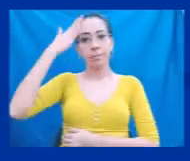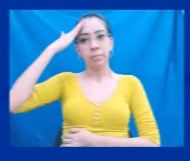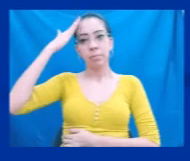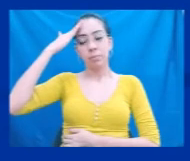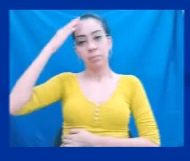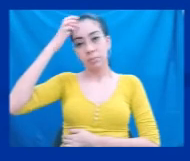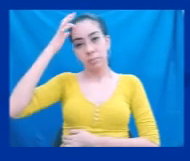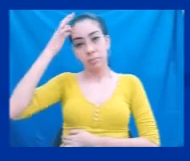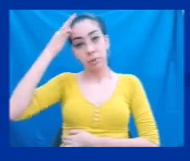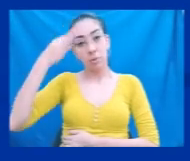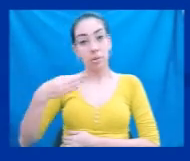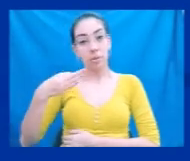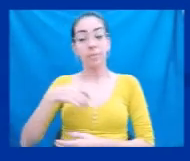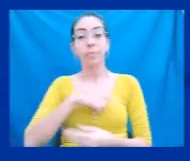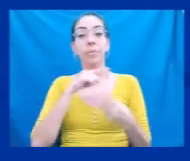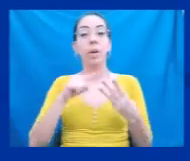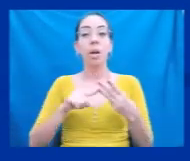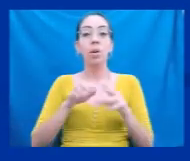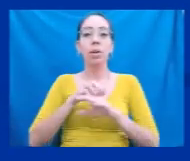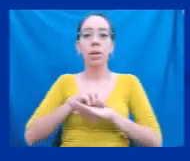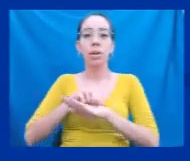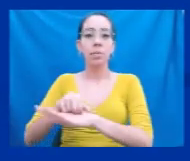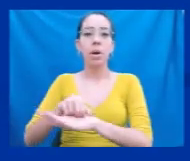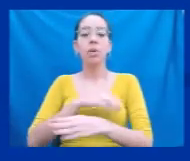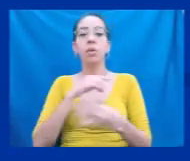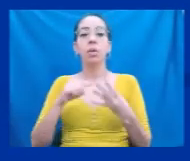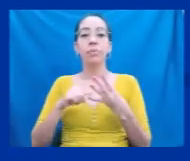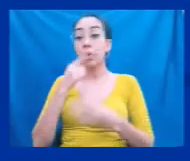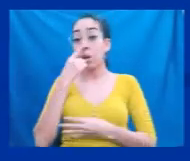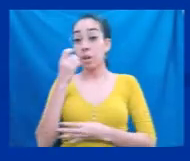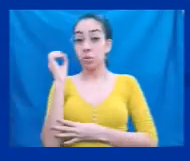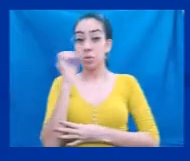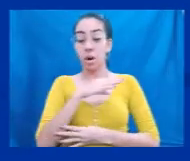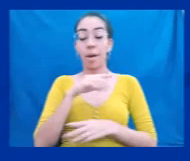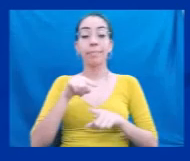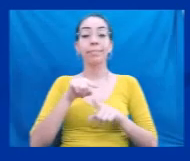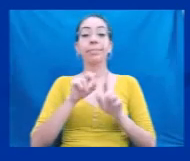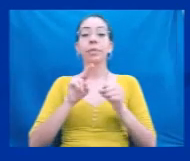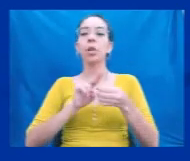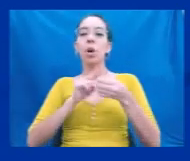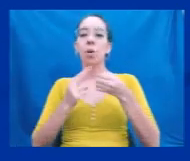O transporte envolve 15%, o descarte 12% e a rotulagem